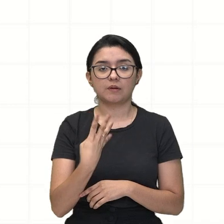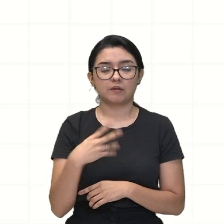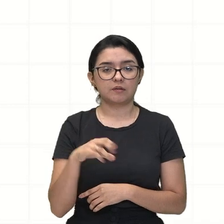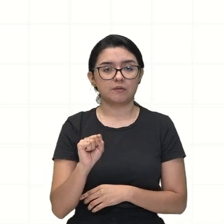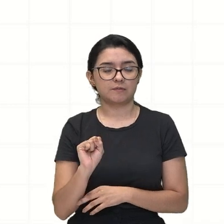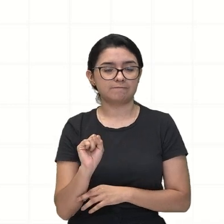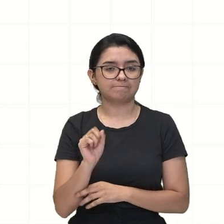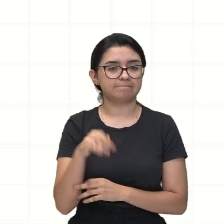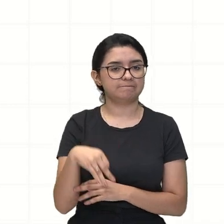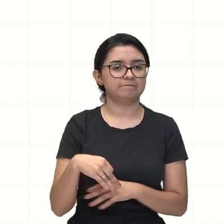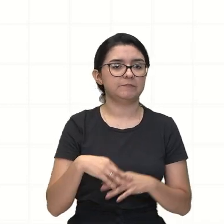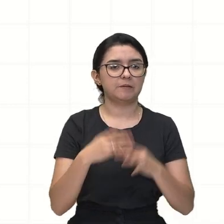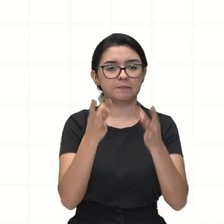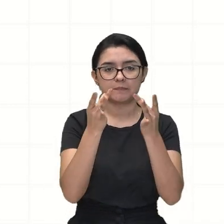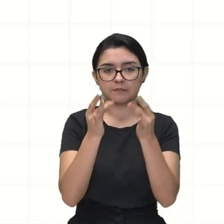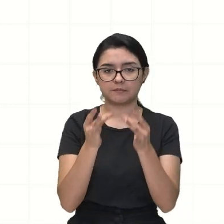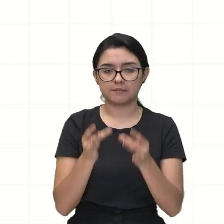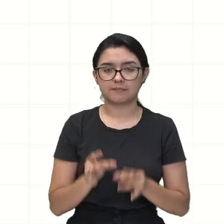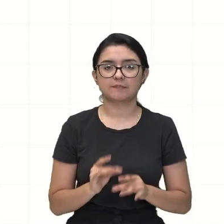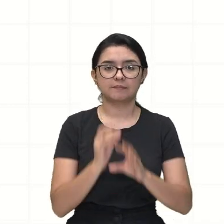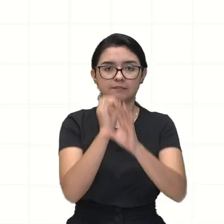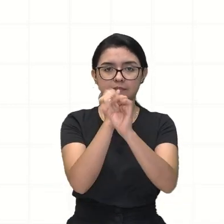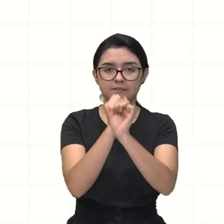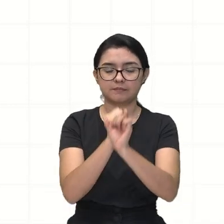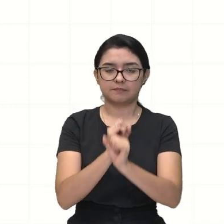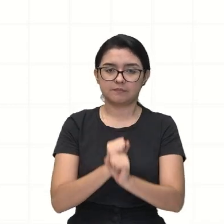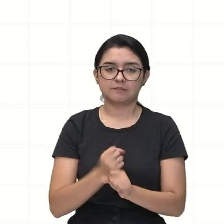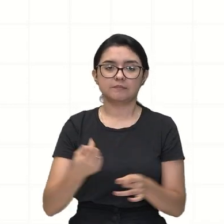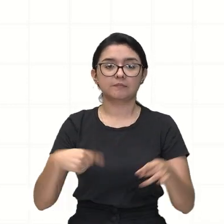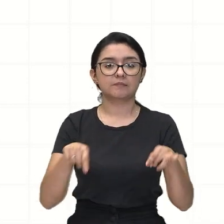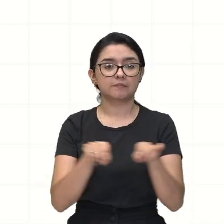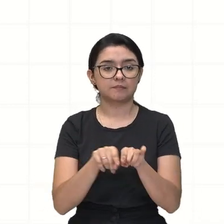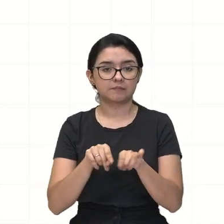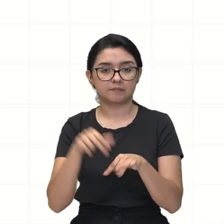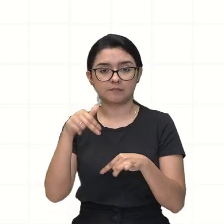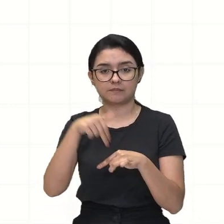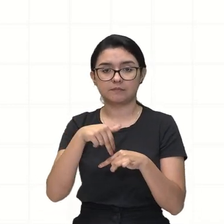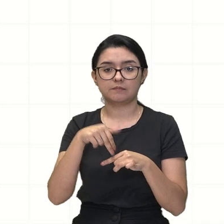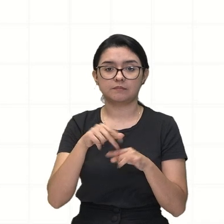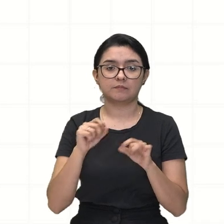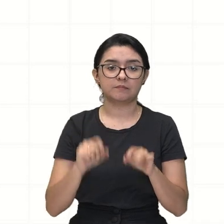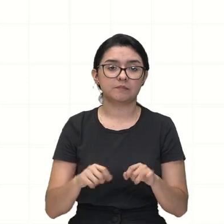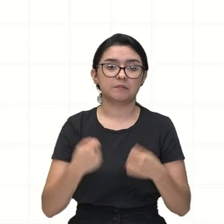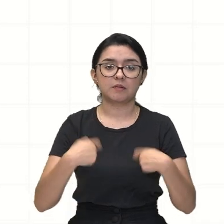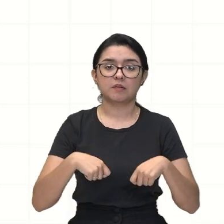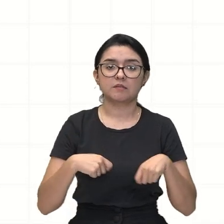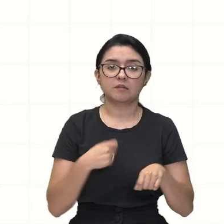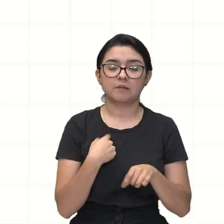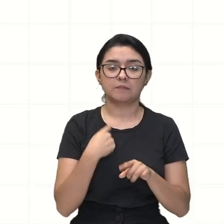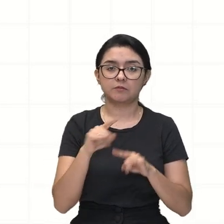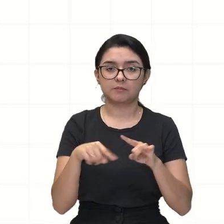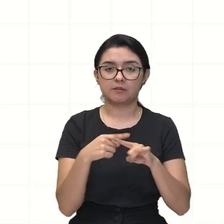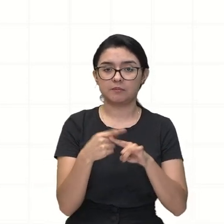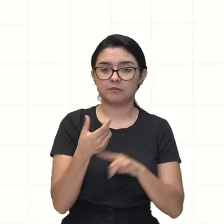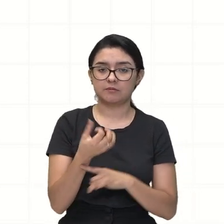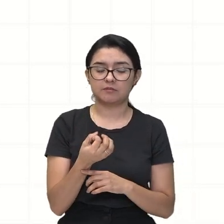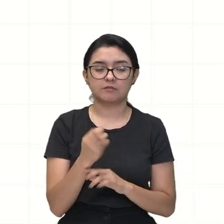Tá aqui, o passo a passo, né? Então, o numerador também deveria ser multiplicado por quanto? Por 6. Foi o que aconteceu aqui,